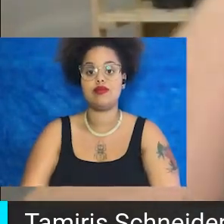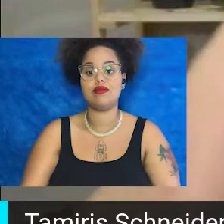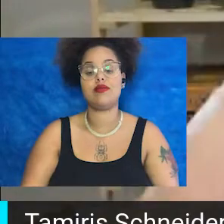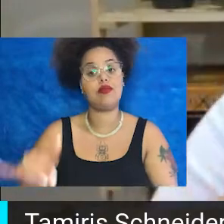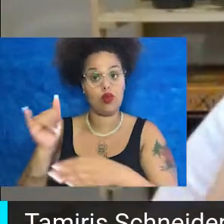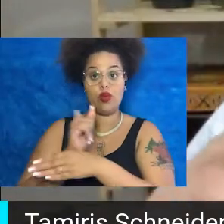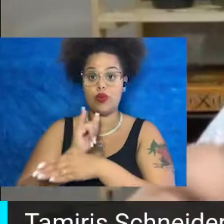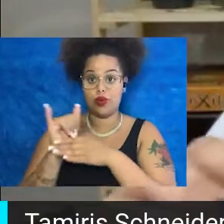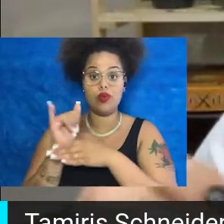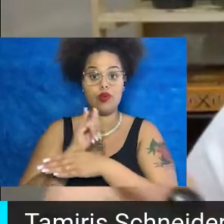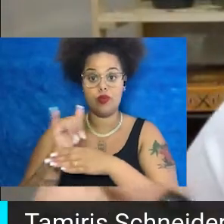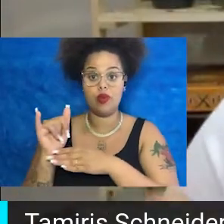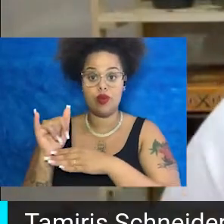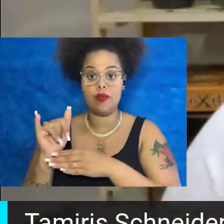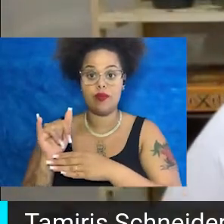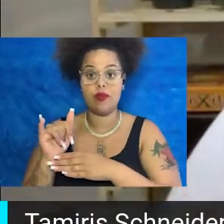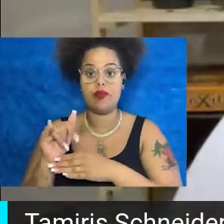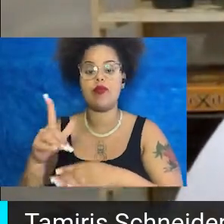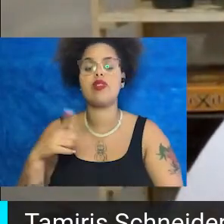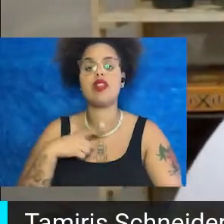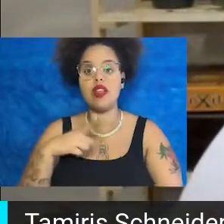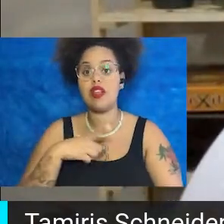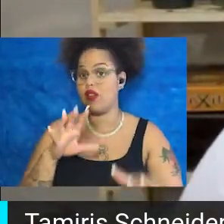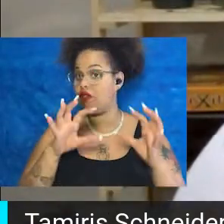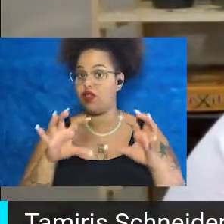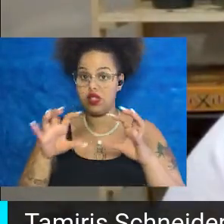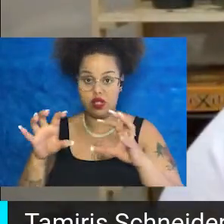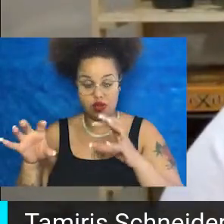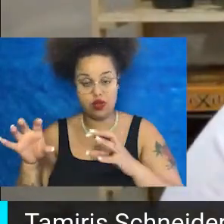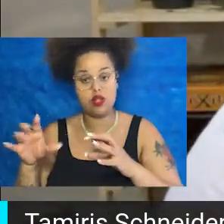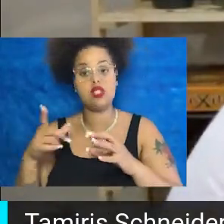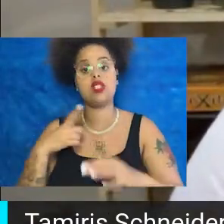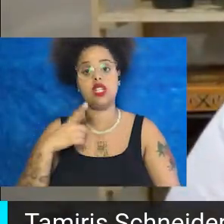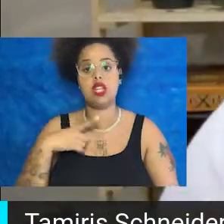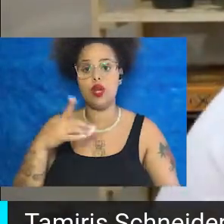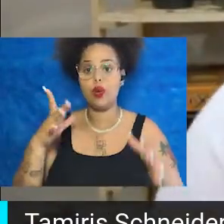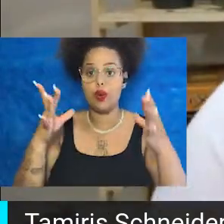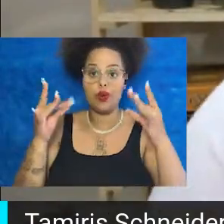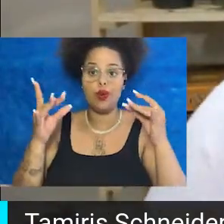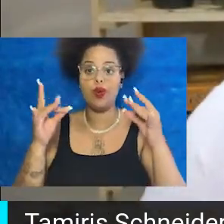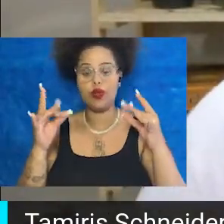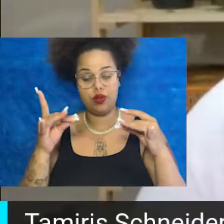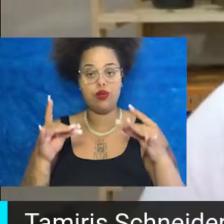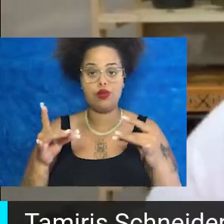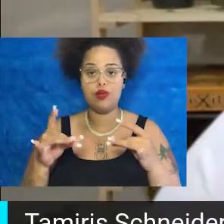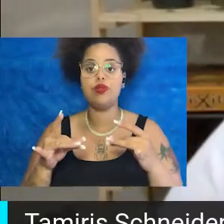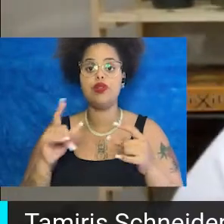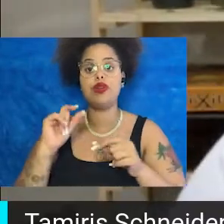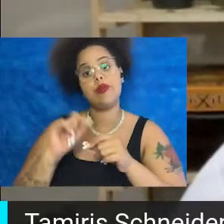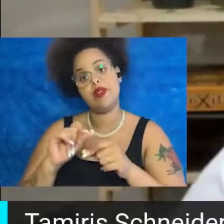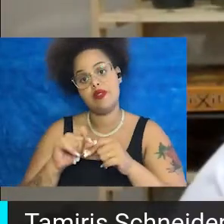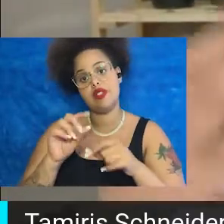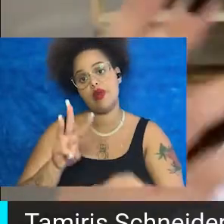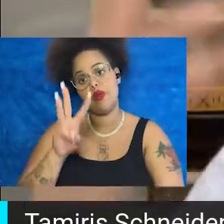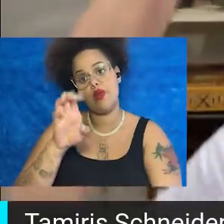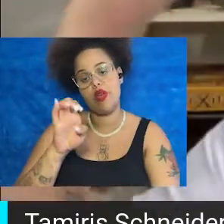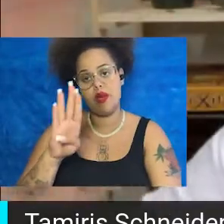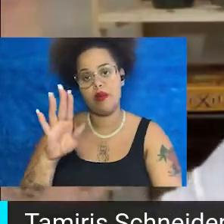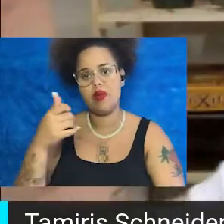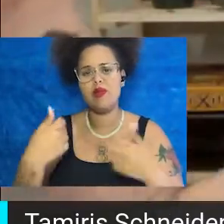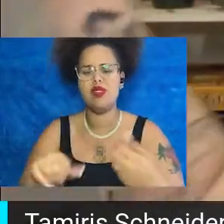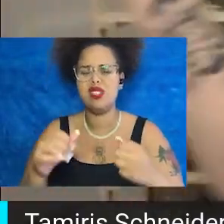YouTube tá aí. A gente tem os influenciadores aí, a gente tem conteúdo para fazer para a web que necessita